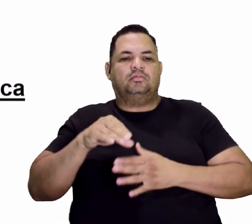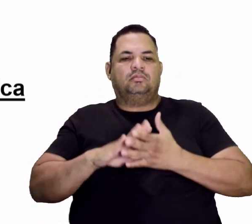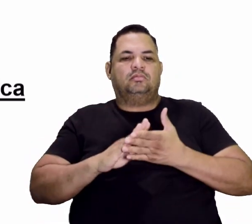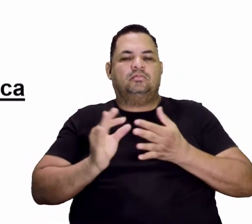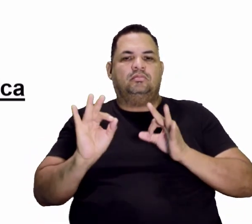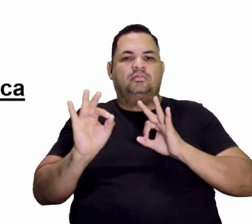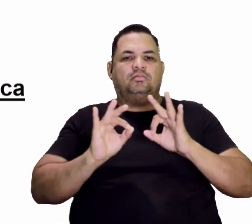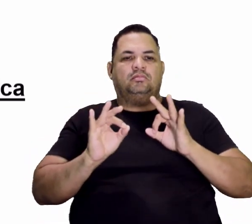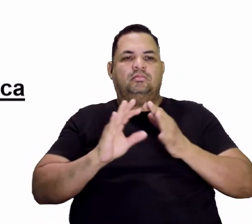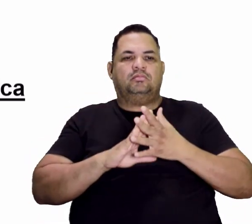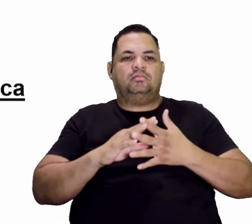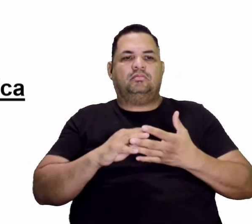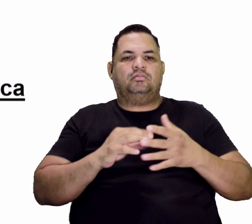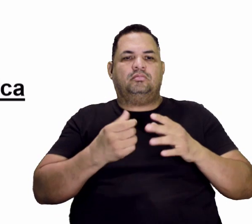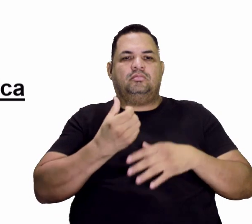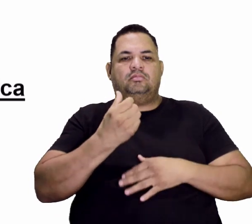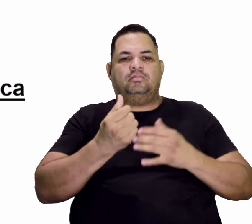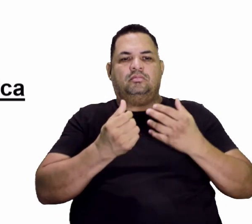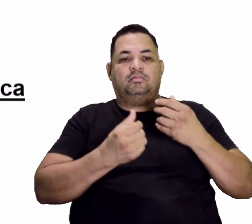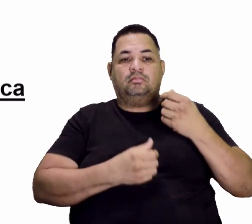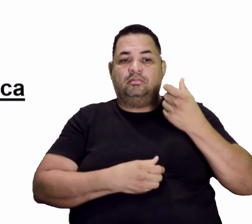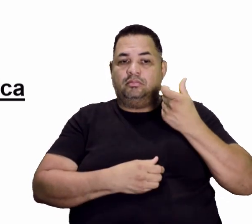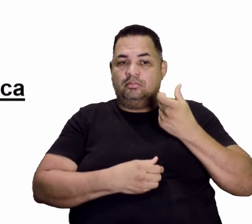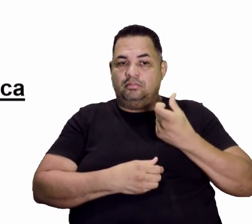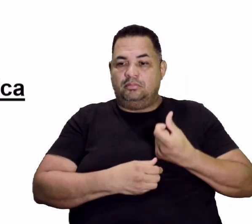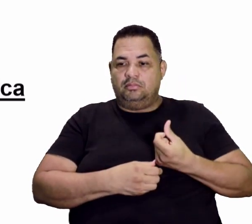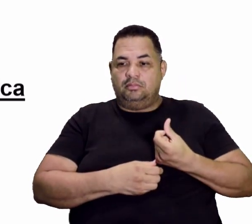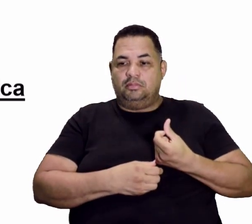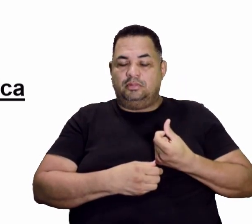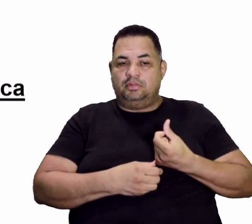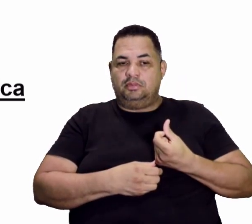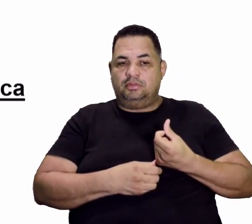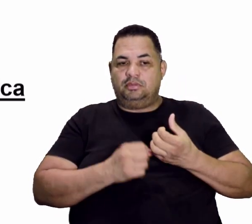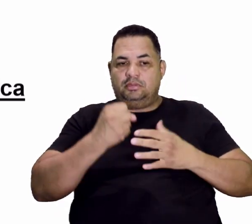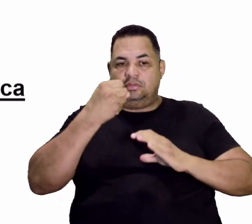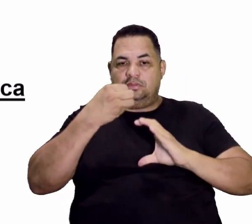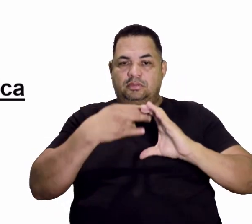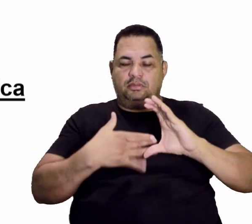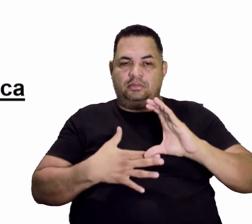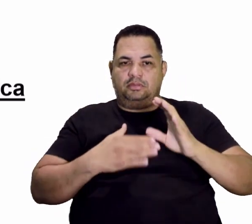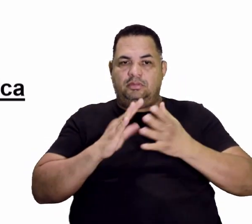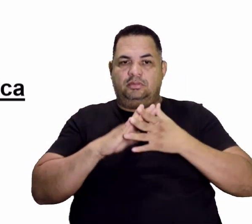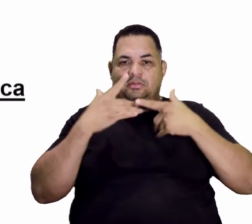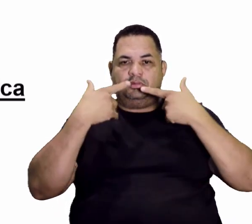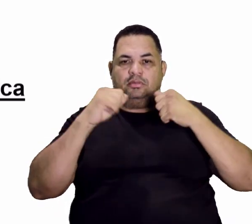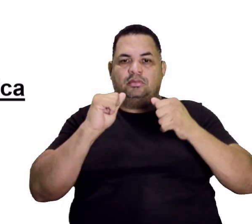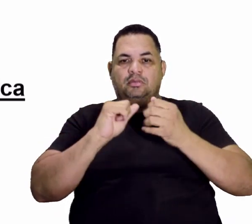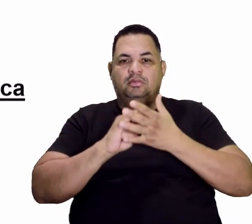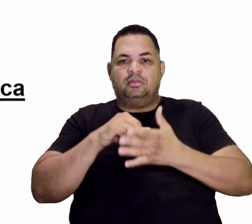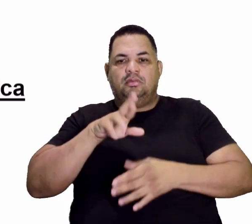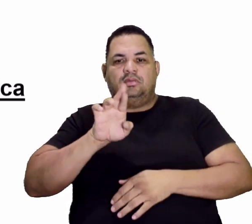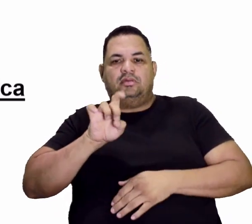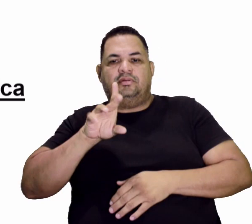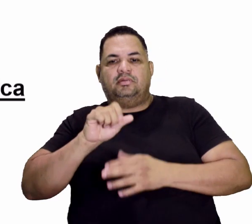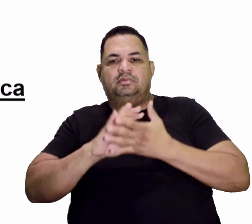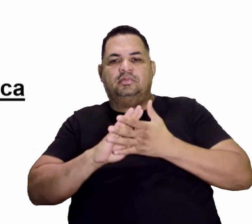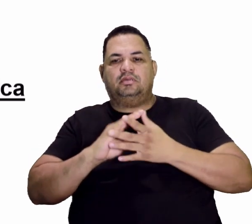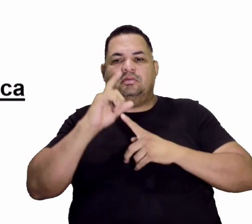Jacobson ele colocou 6 funções da linguagem, que é a referencial, a